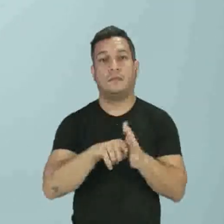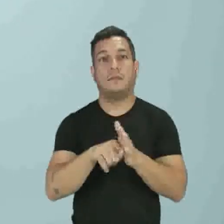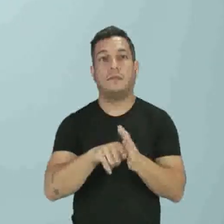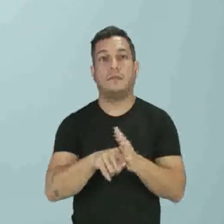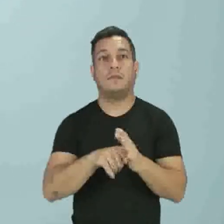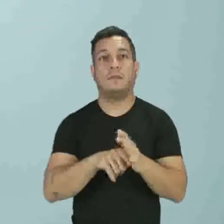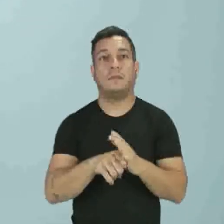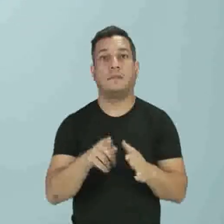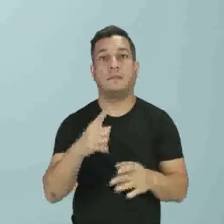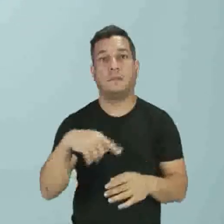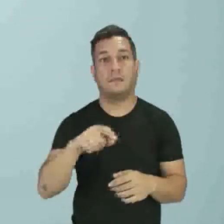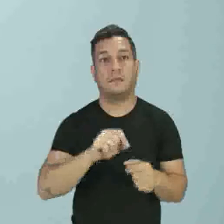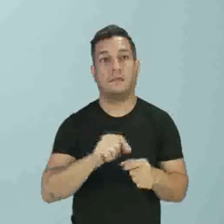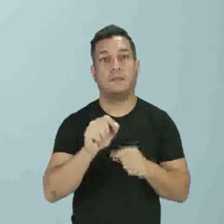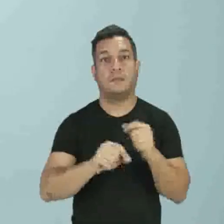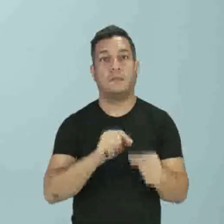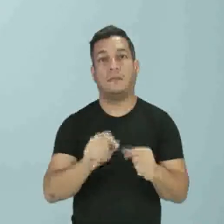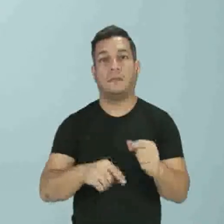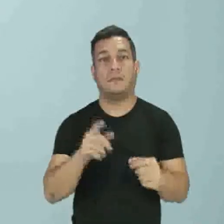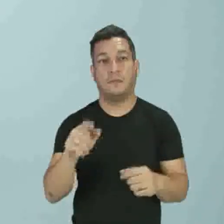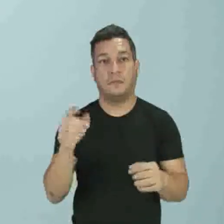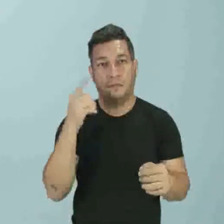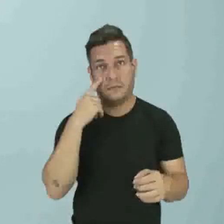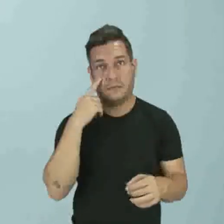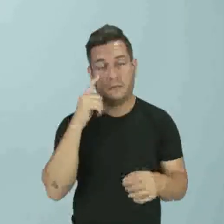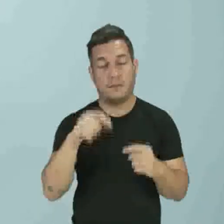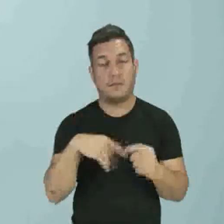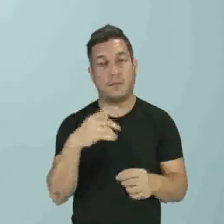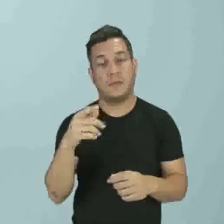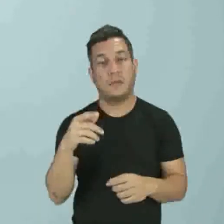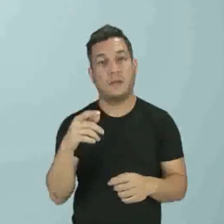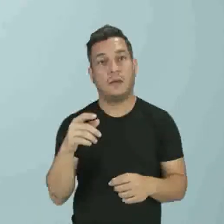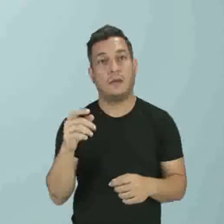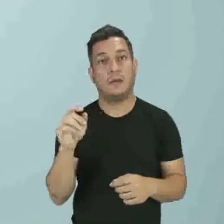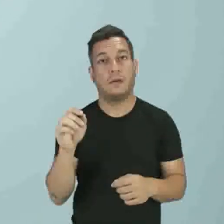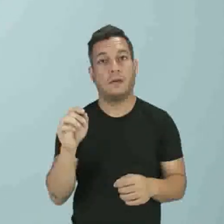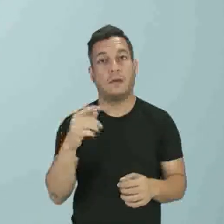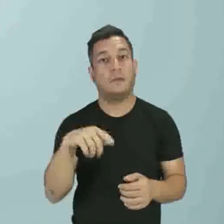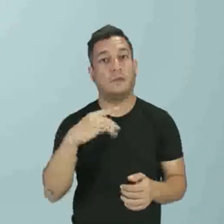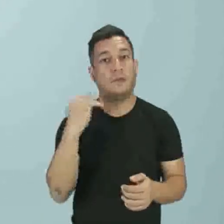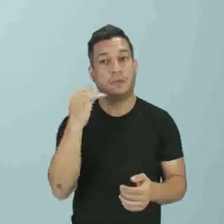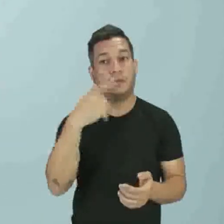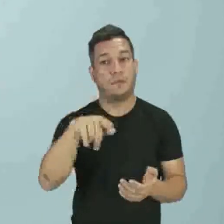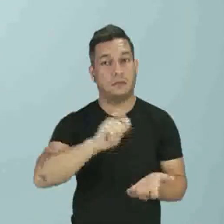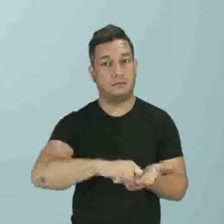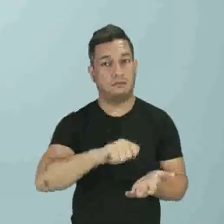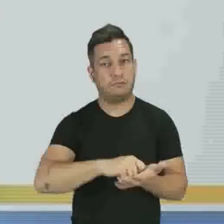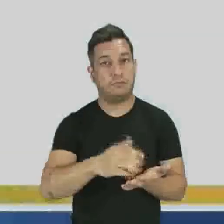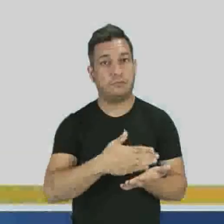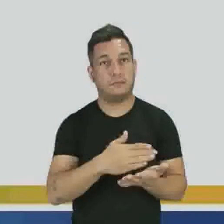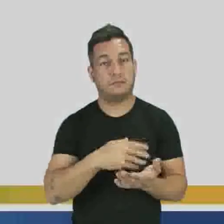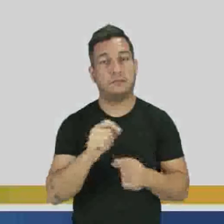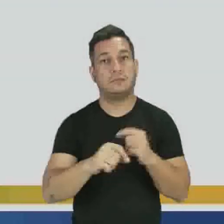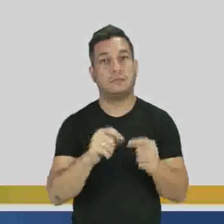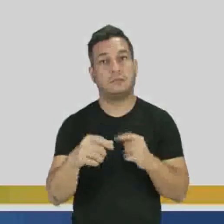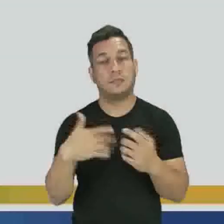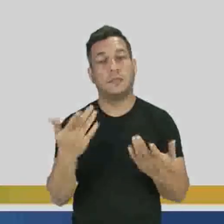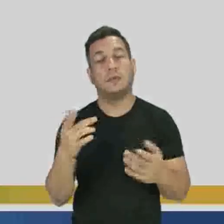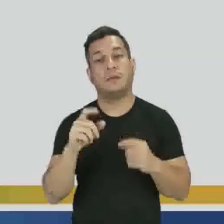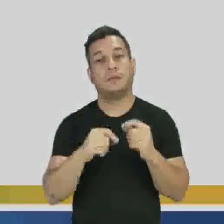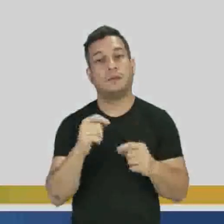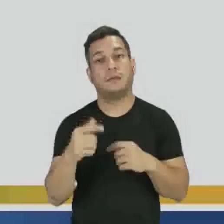pesquisa para que vocês façam uma pesquisa, e aí agora é importante vocês anotarem no caderno, façam uma pesquisa sobre